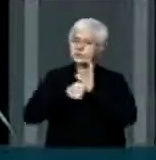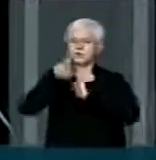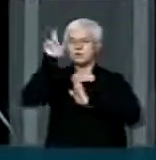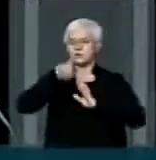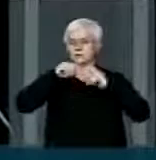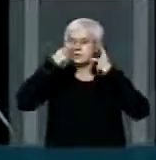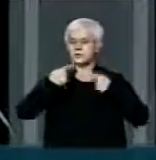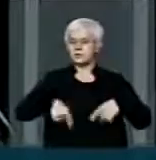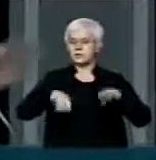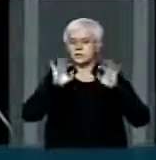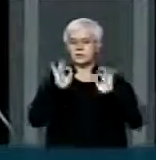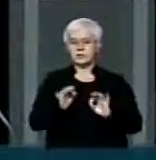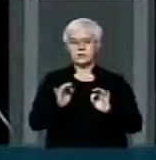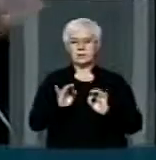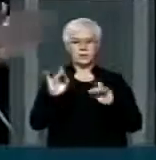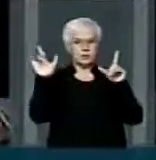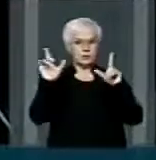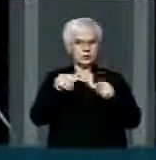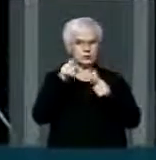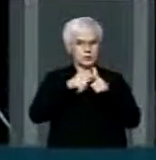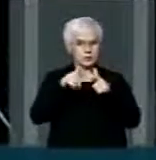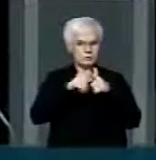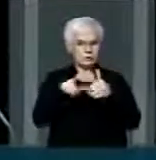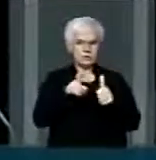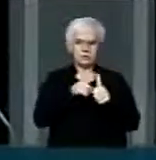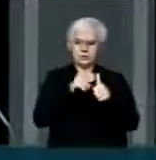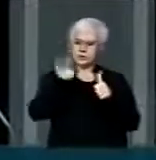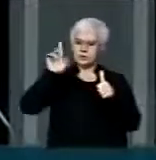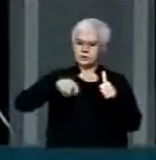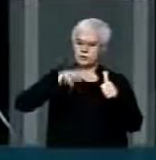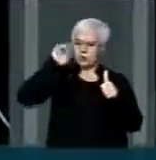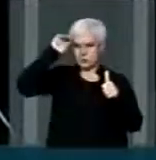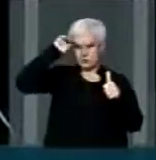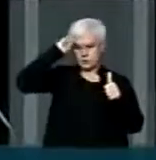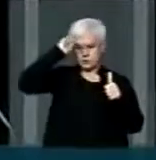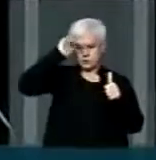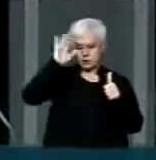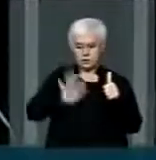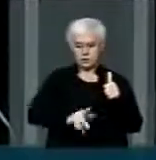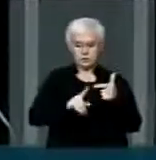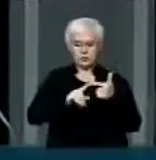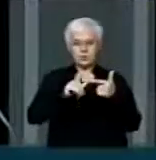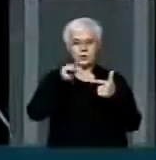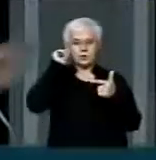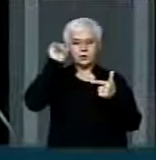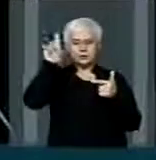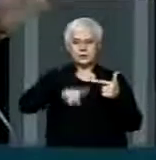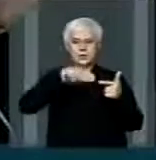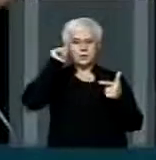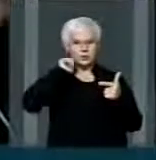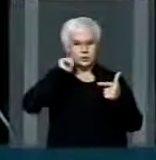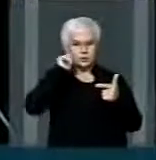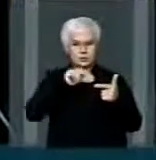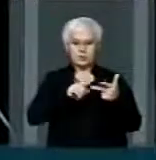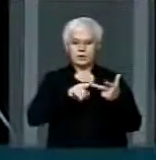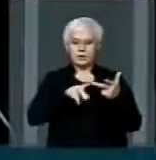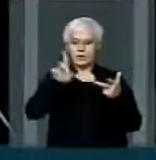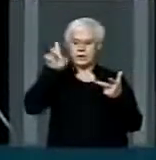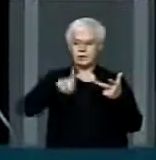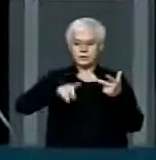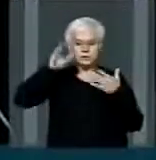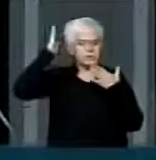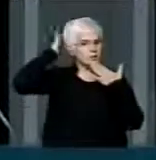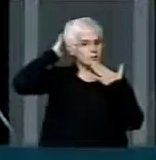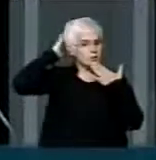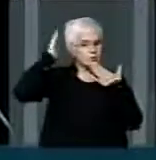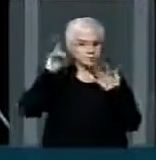minimizar essas situações, seja nos direitos dos negros, seja no direito das mulheres, seja no direito dos